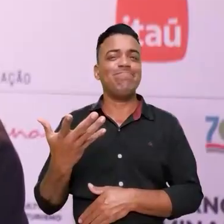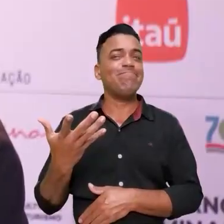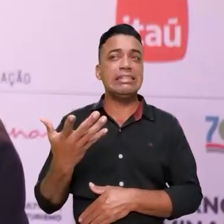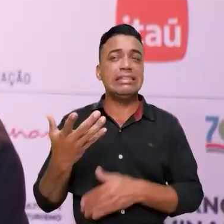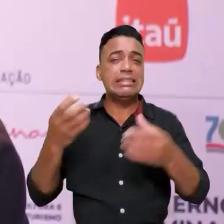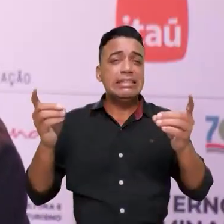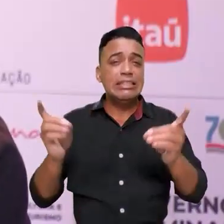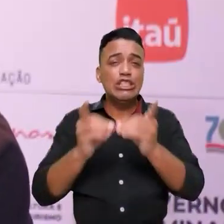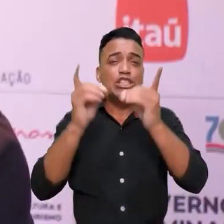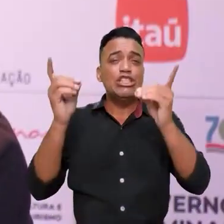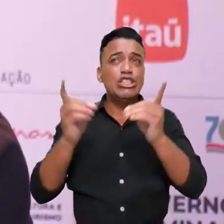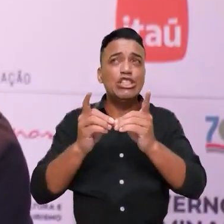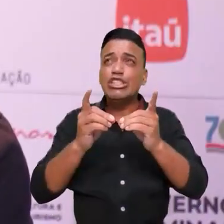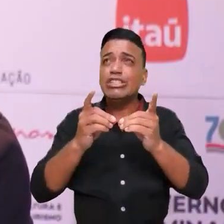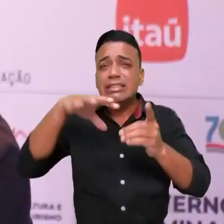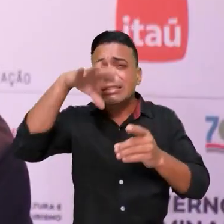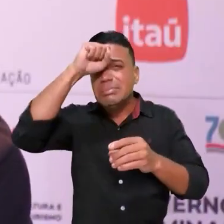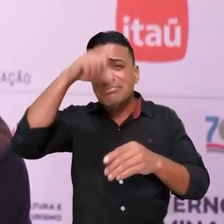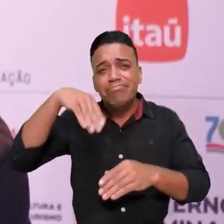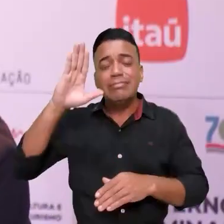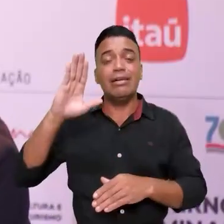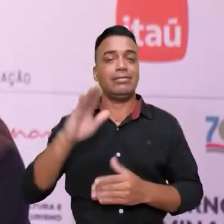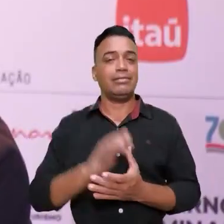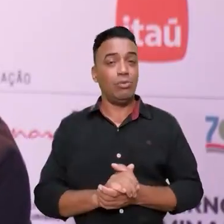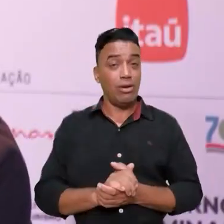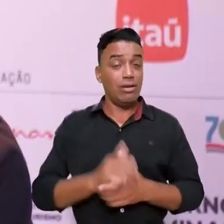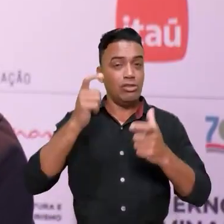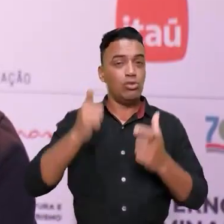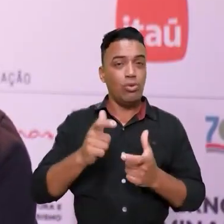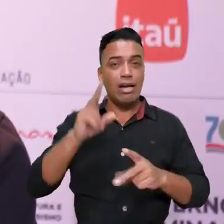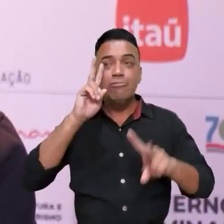didáticas, né? Assim. E esse lugar da observação